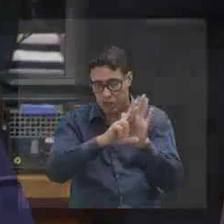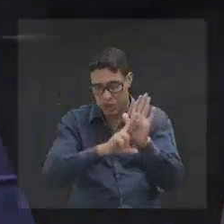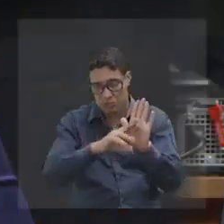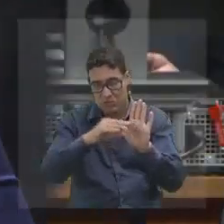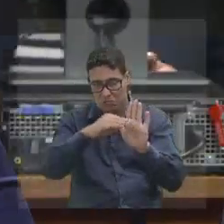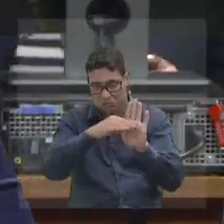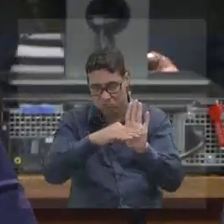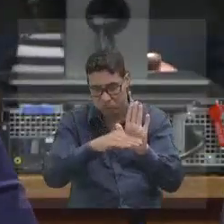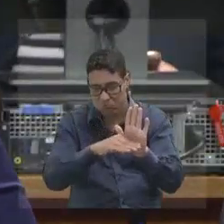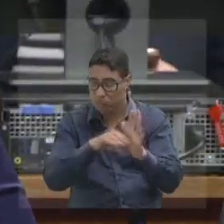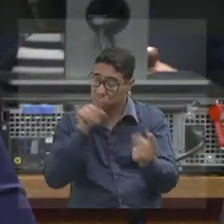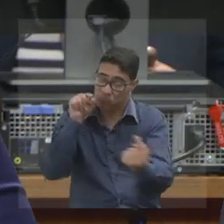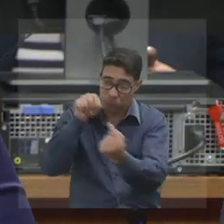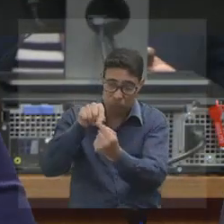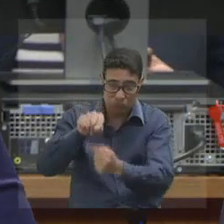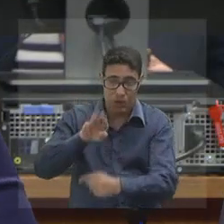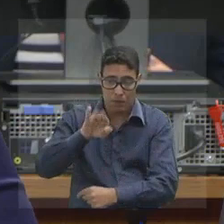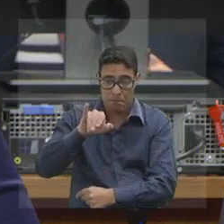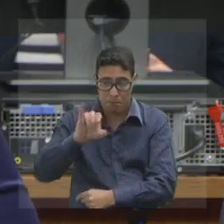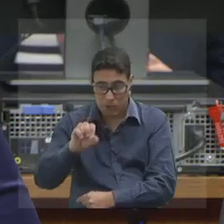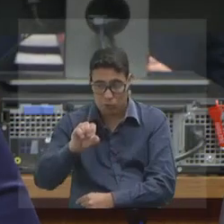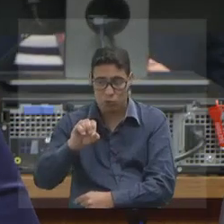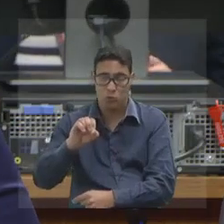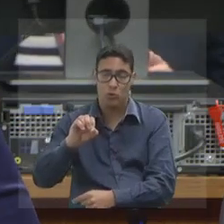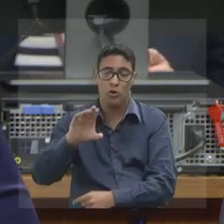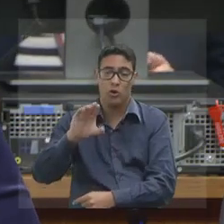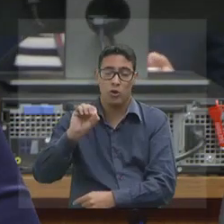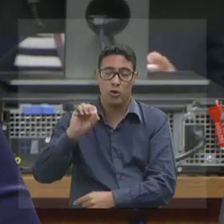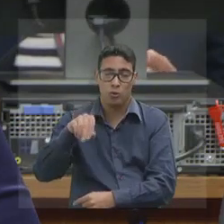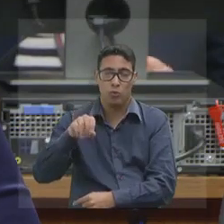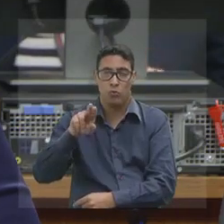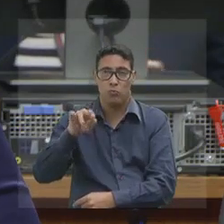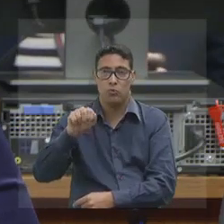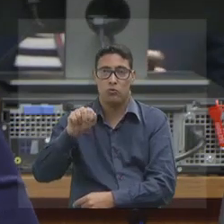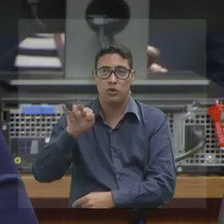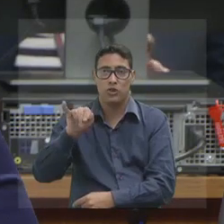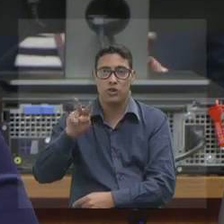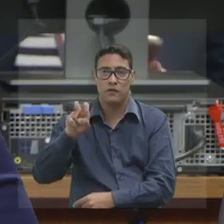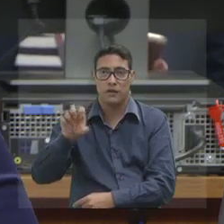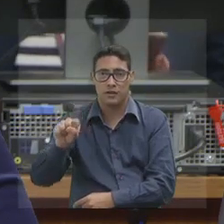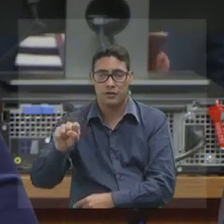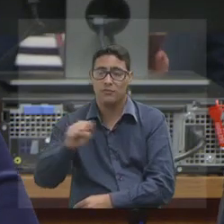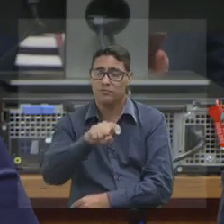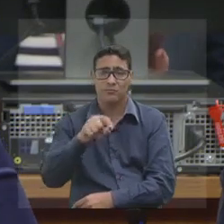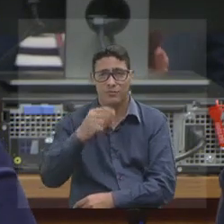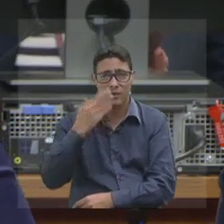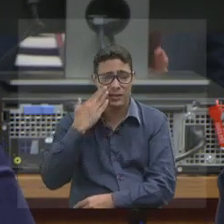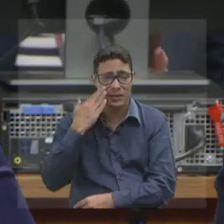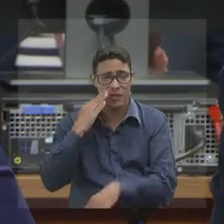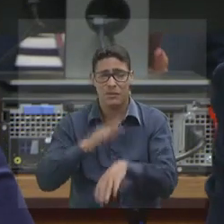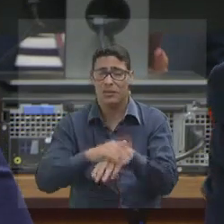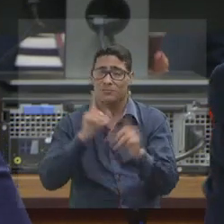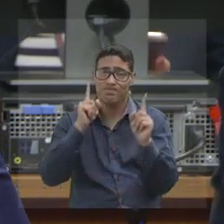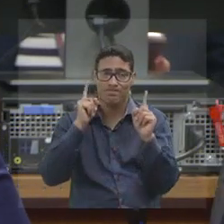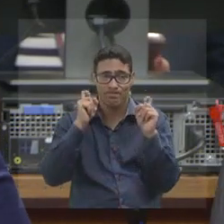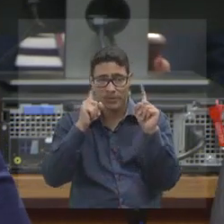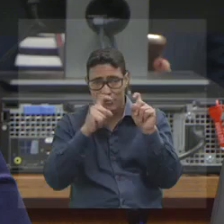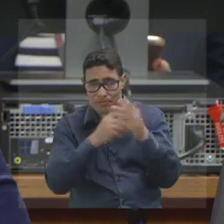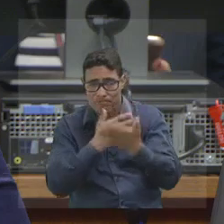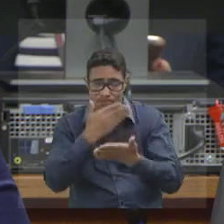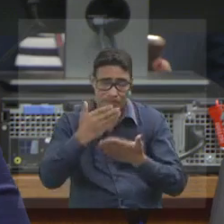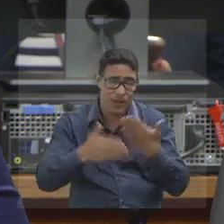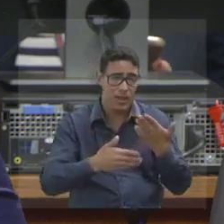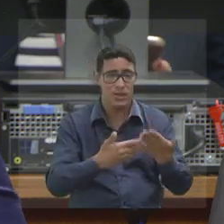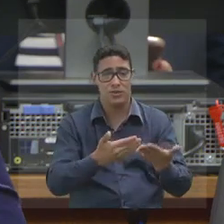aos biocombustíveis e nós sabemos que pela a dificuldade que que o estado